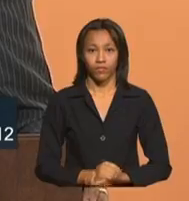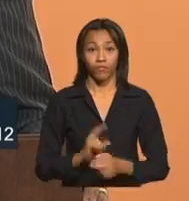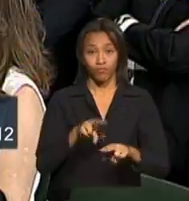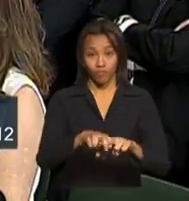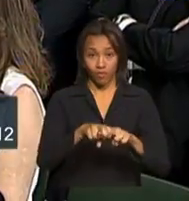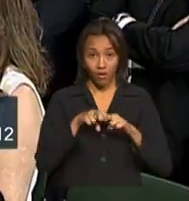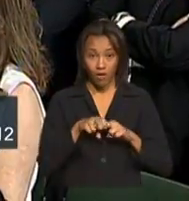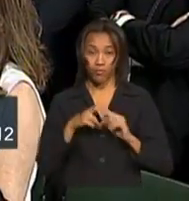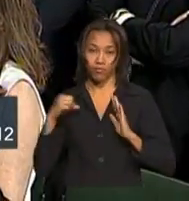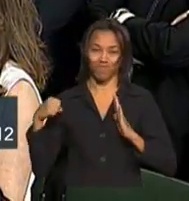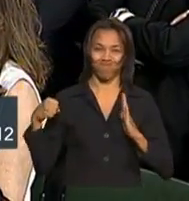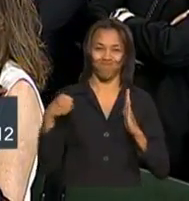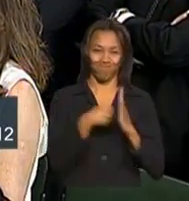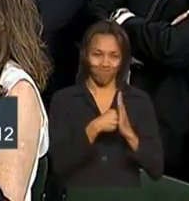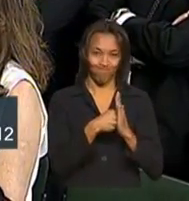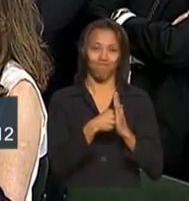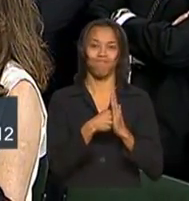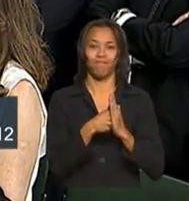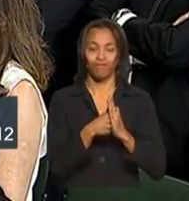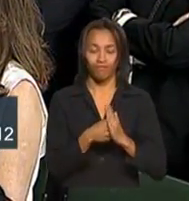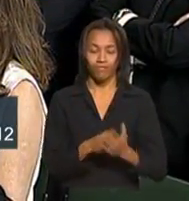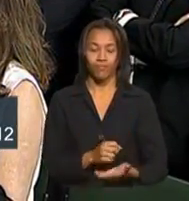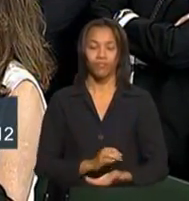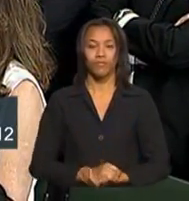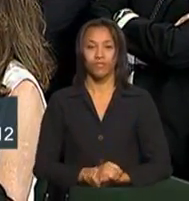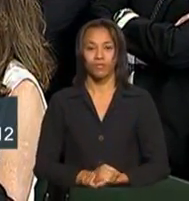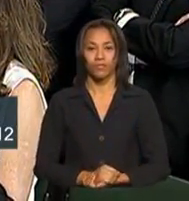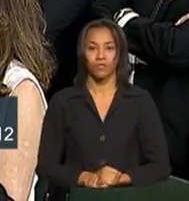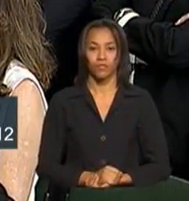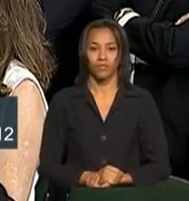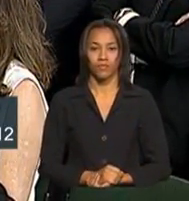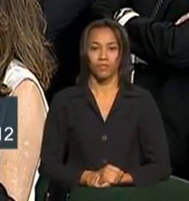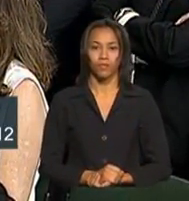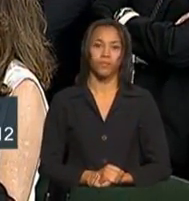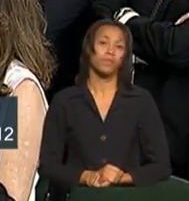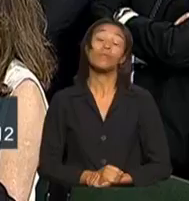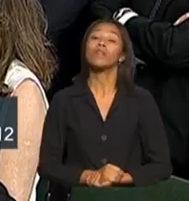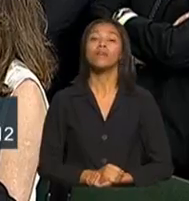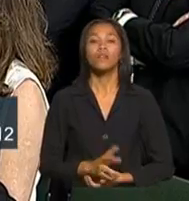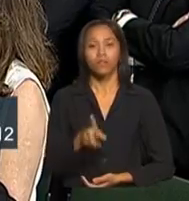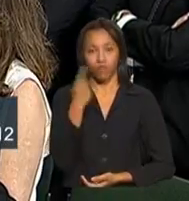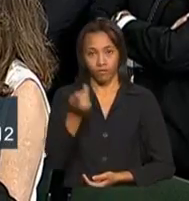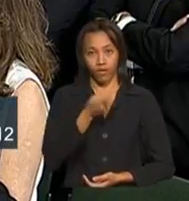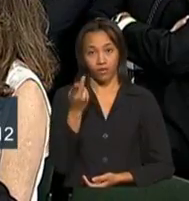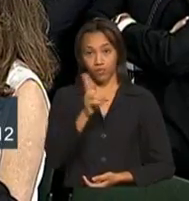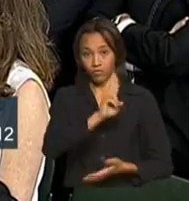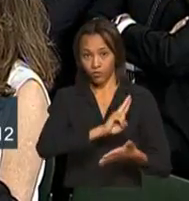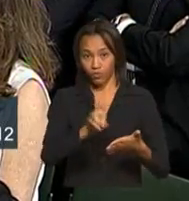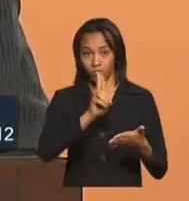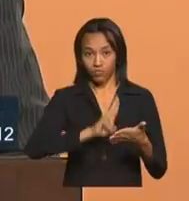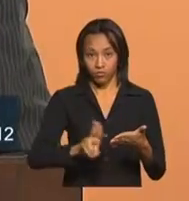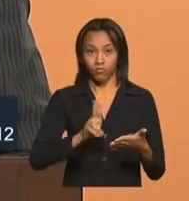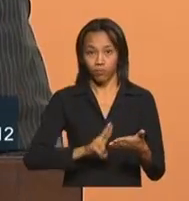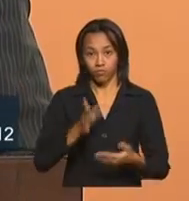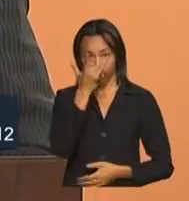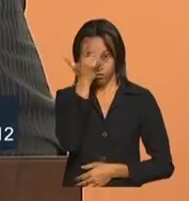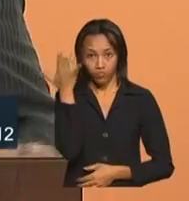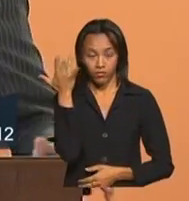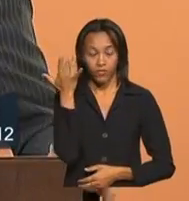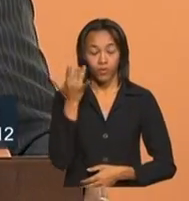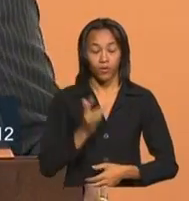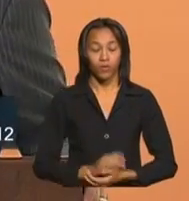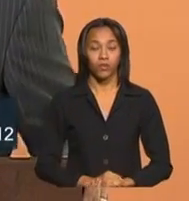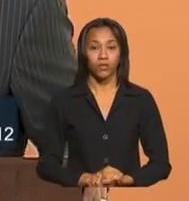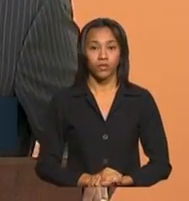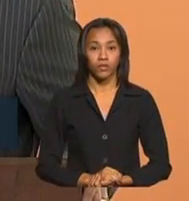Vítimas de acidentes de trânsito. Ao mencioná-los nominalmente,